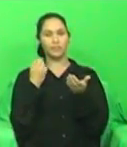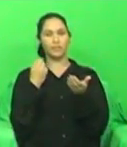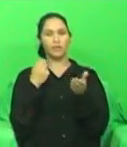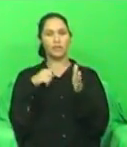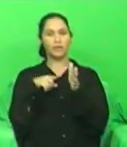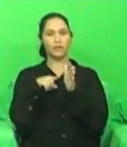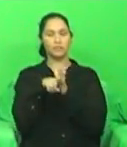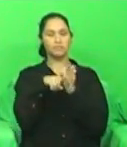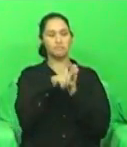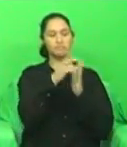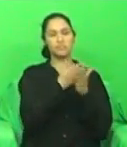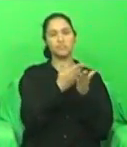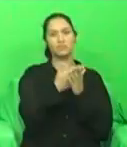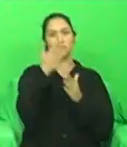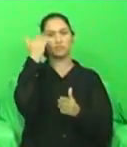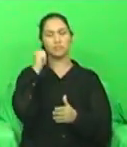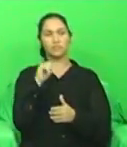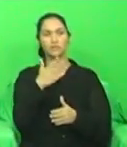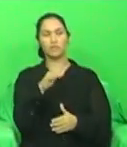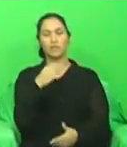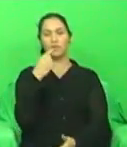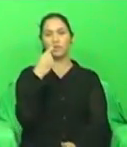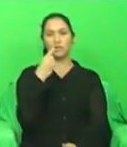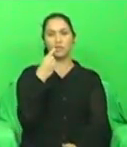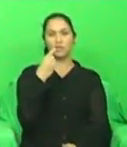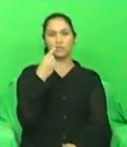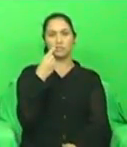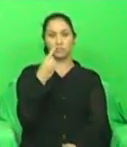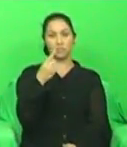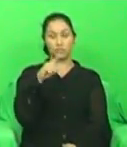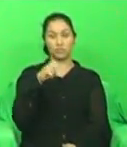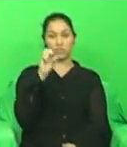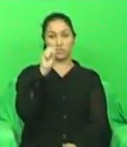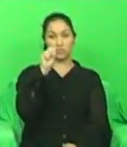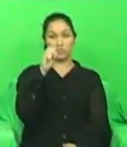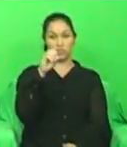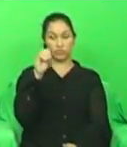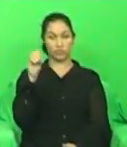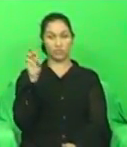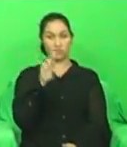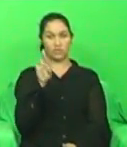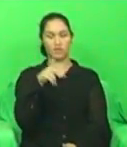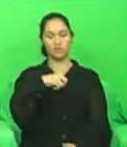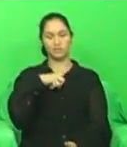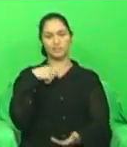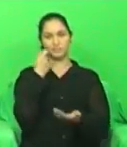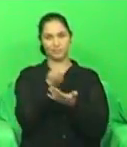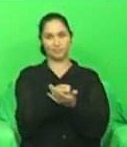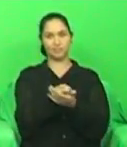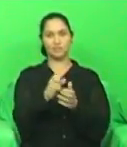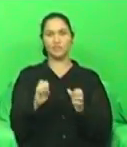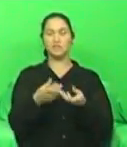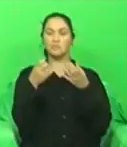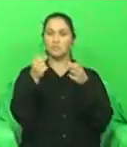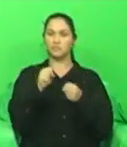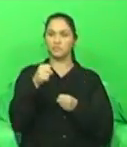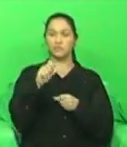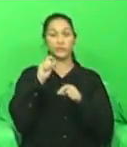servidor baseado com o mesmo nível então poderia sim diminuir